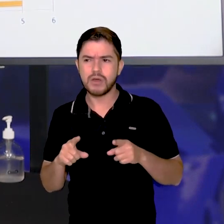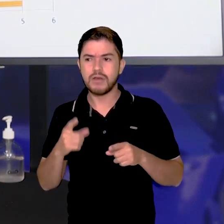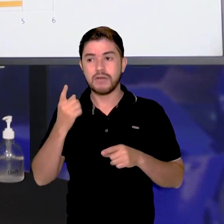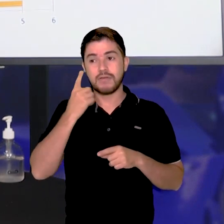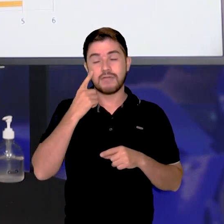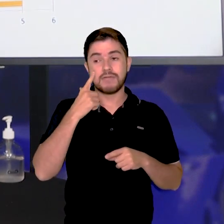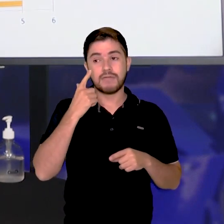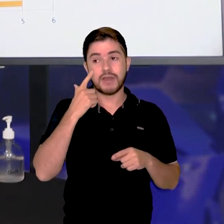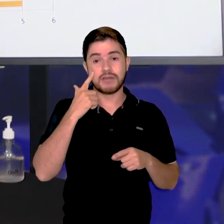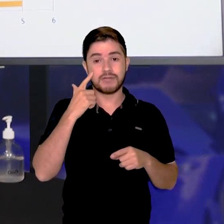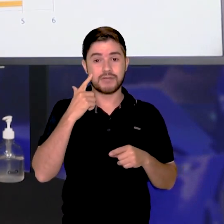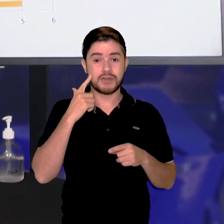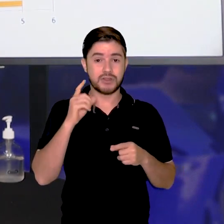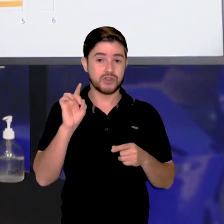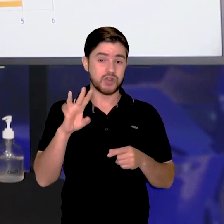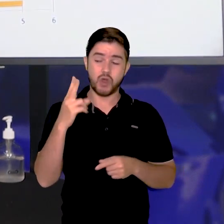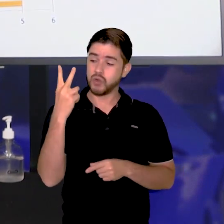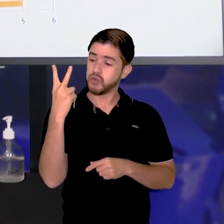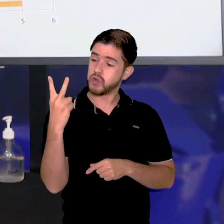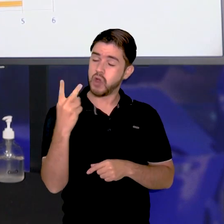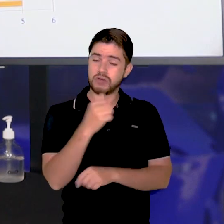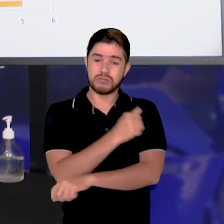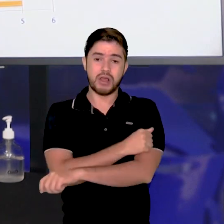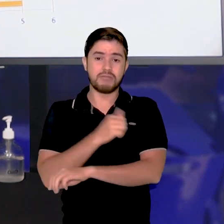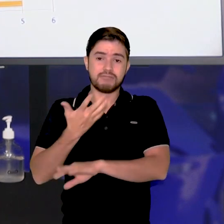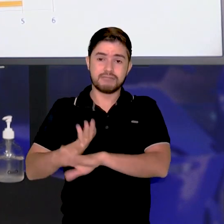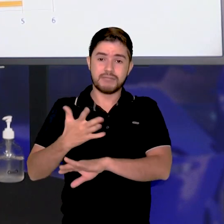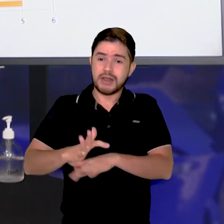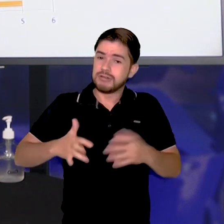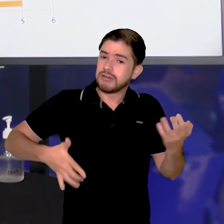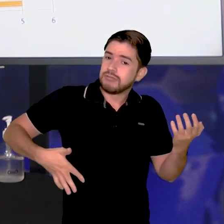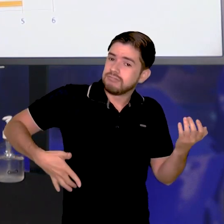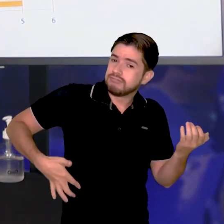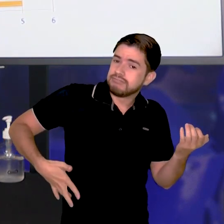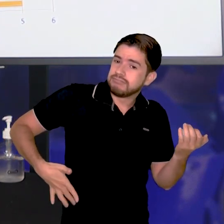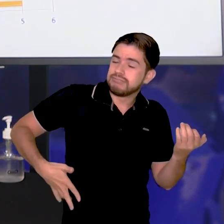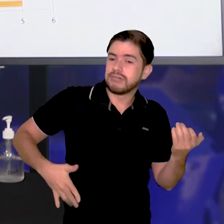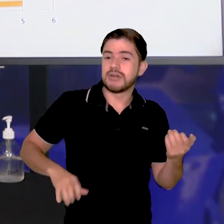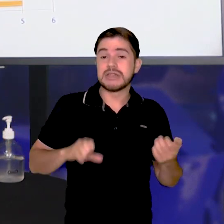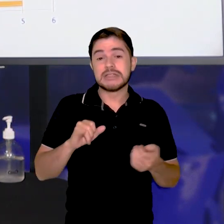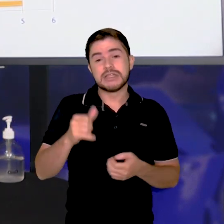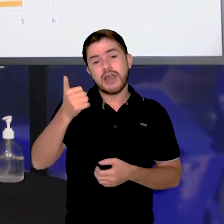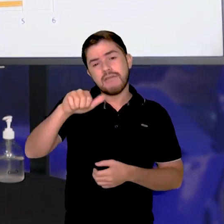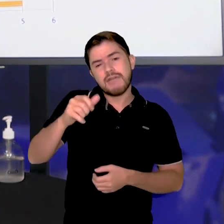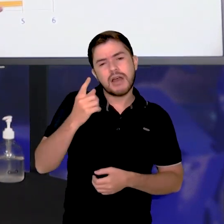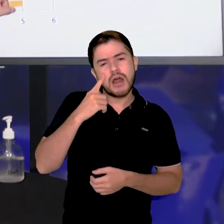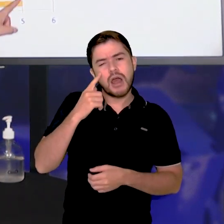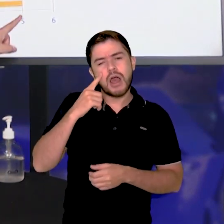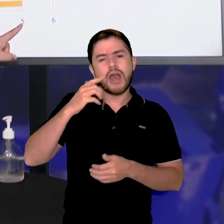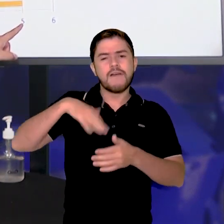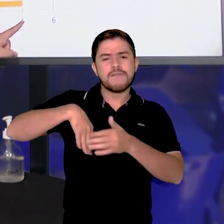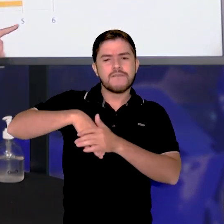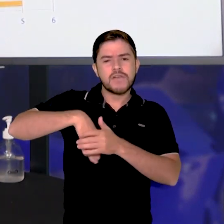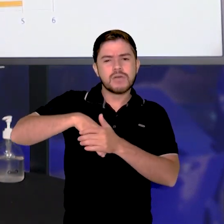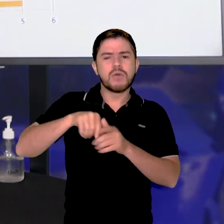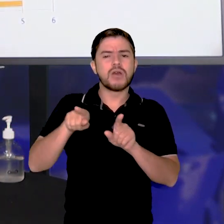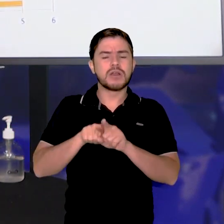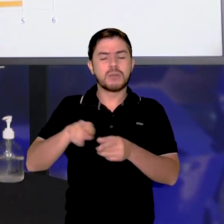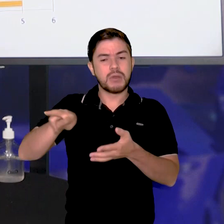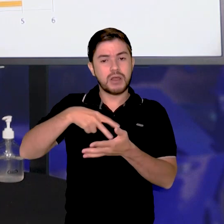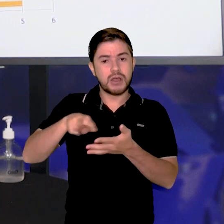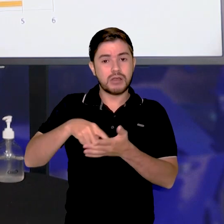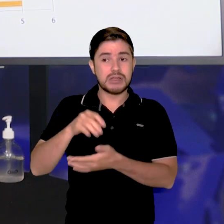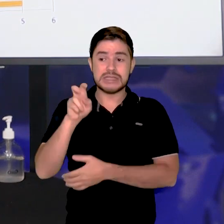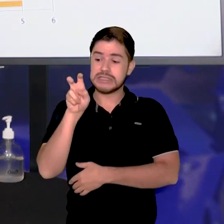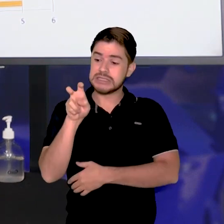até 2. Significa que 2 alunos praticam música. Se a gente analisar futebol e a dança, 5